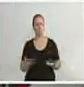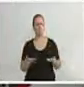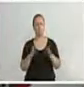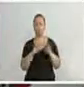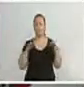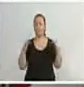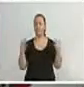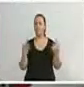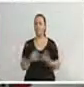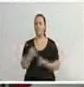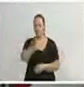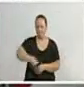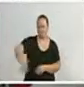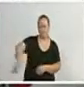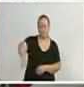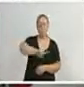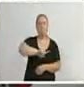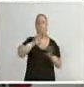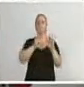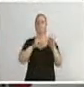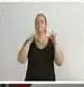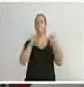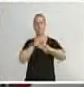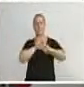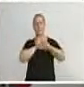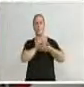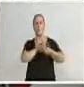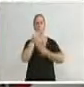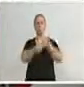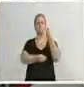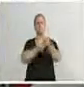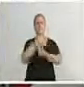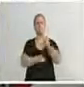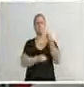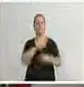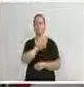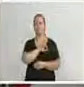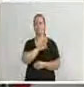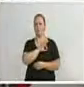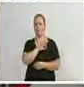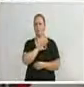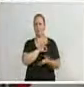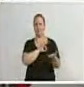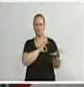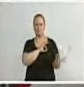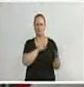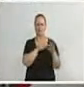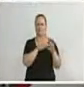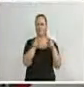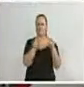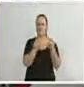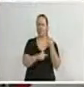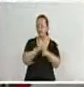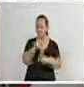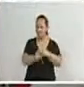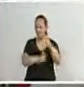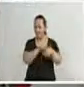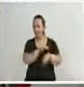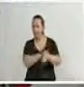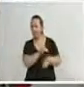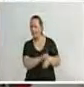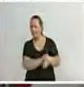a exemplo do Estado com relação à Polícia Militar, não está fazendo a sua parte. E se